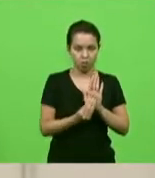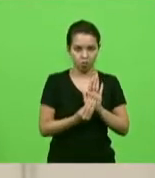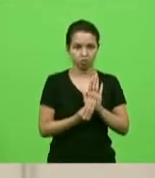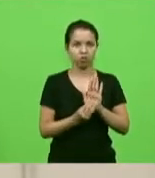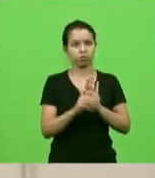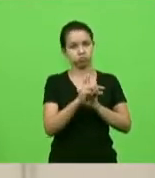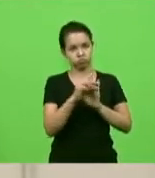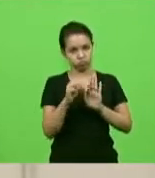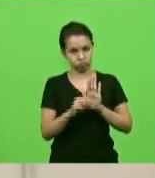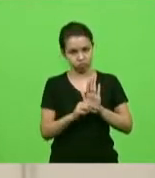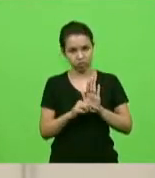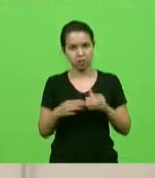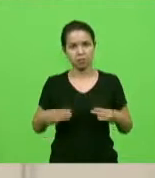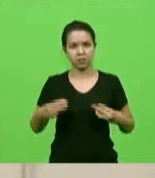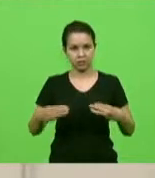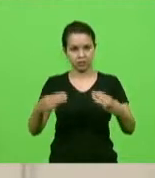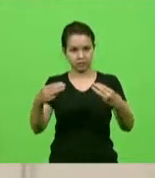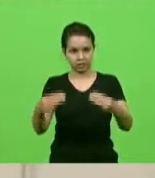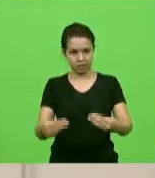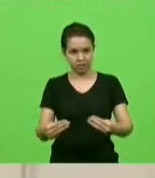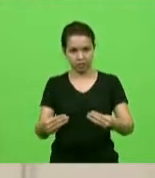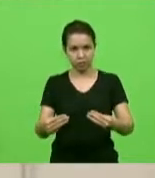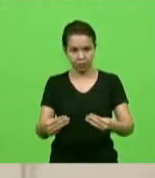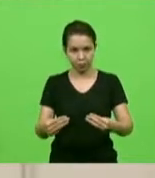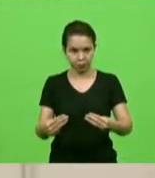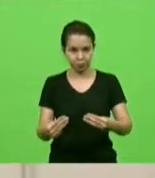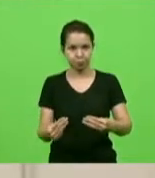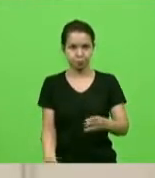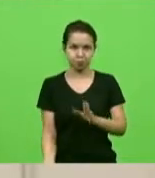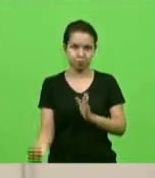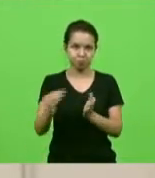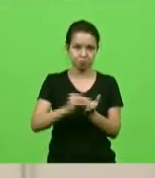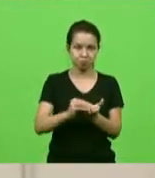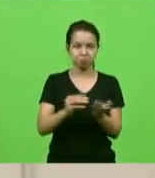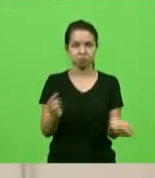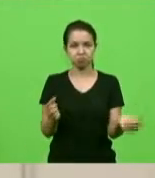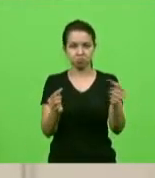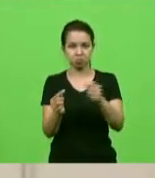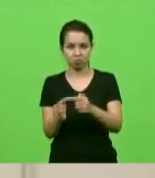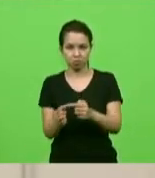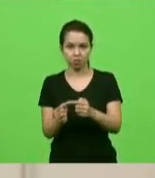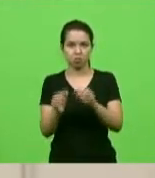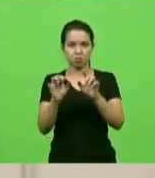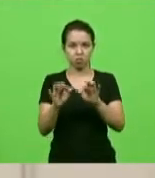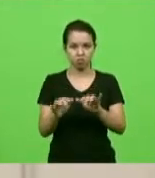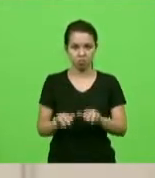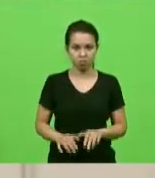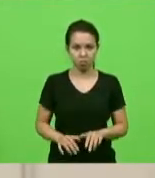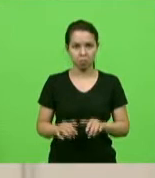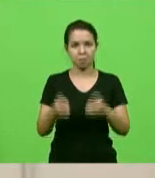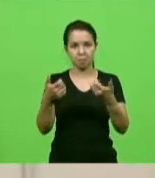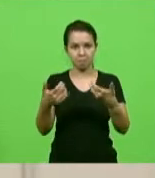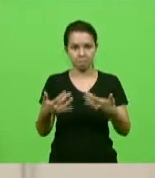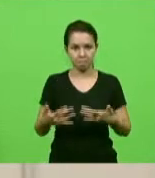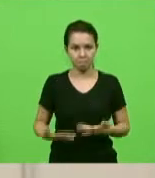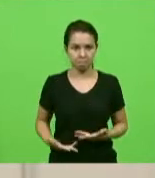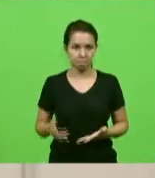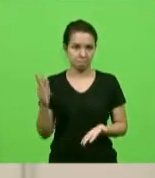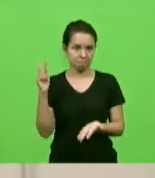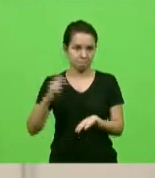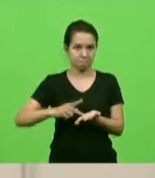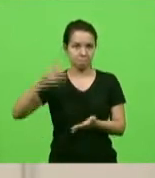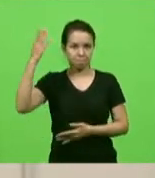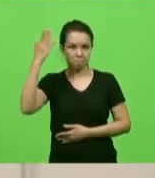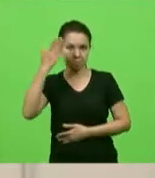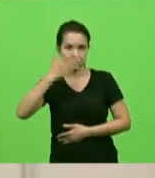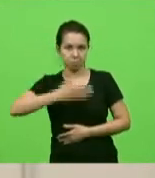referida peça ministerial relativos à transcrição ou menção a fatos e provas existentes no